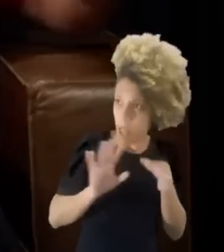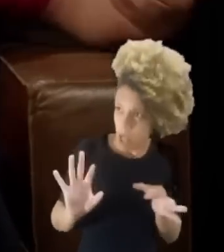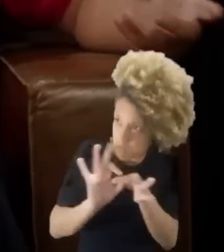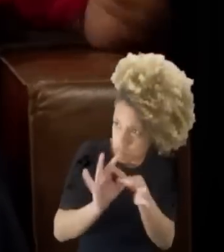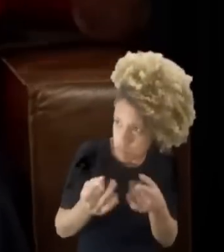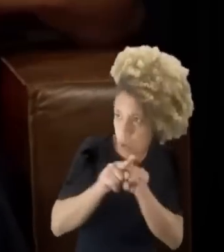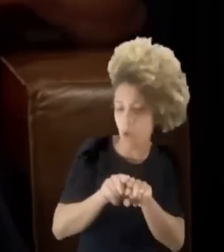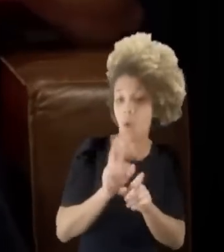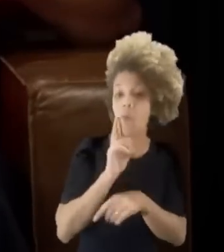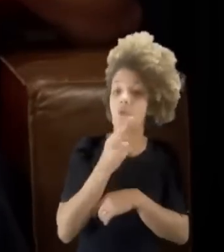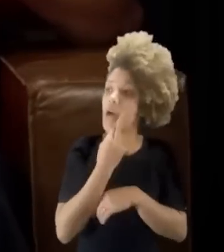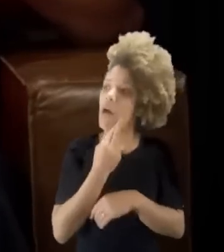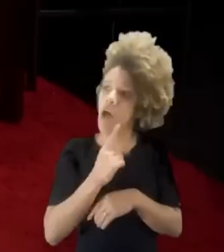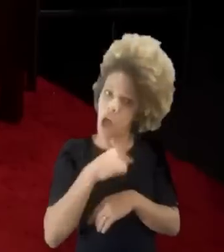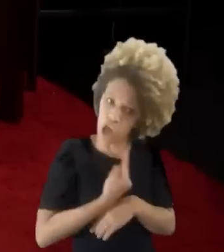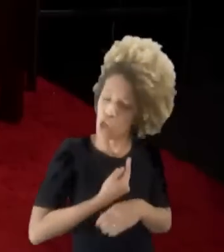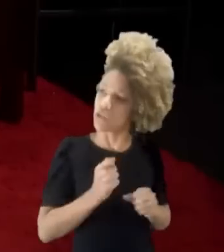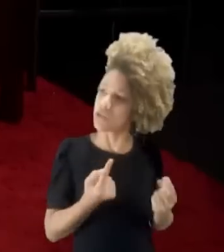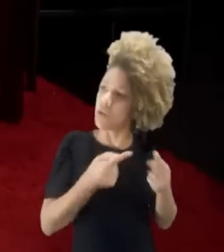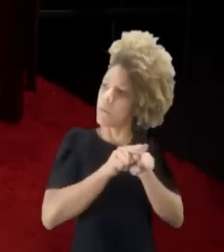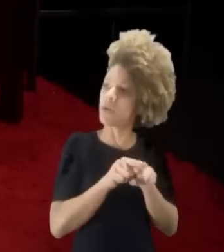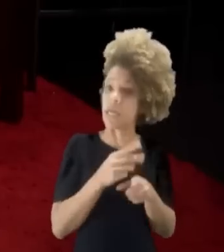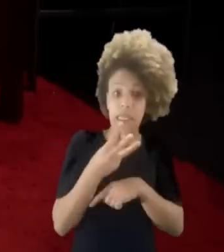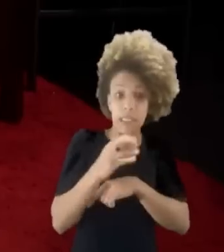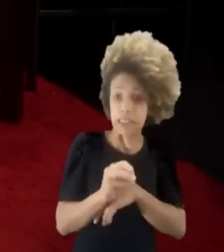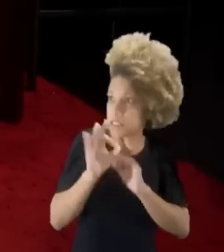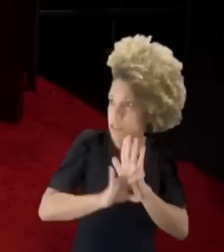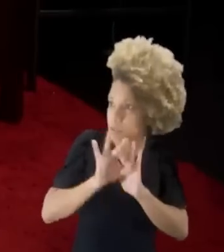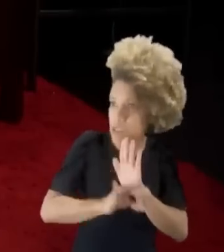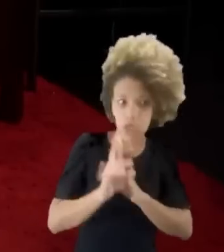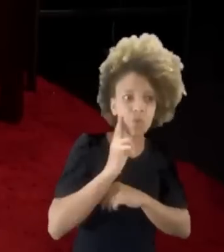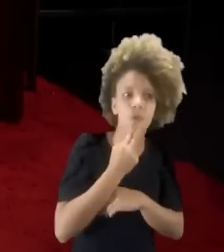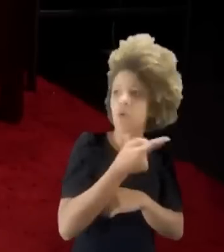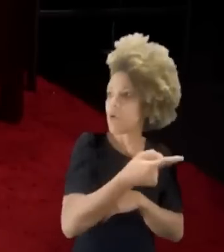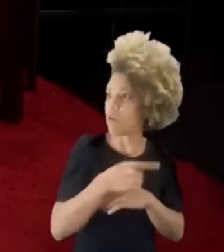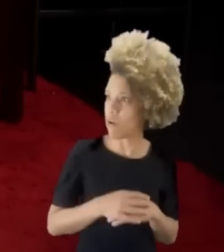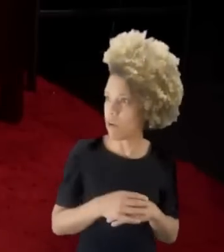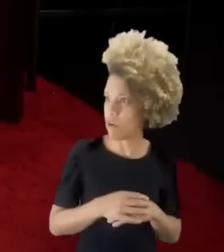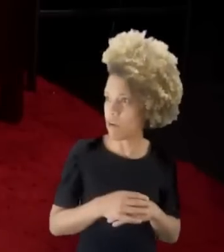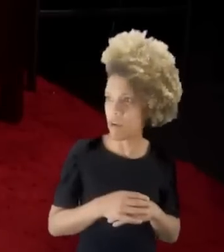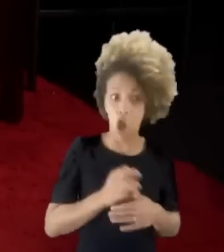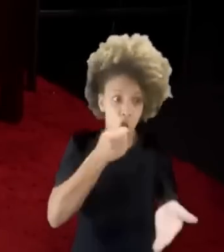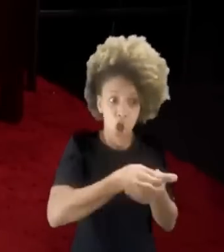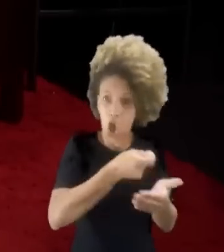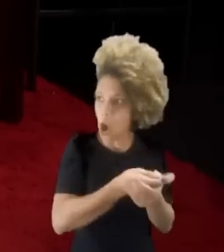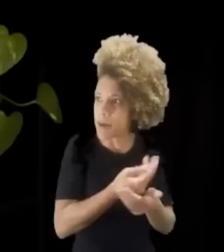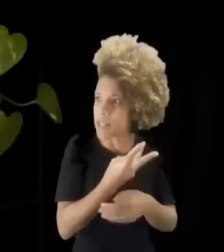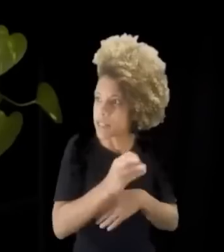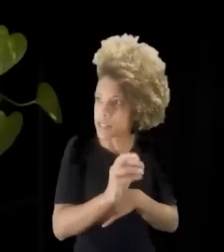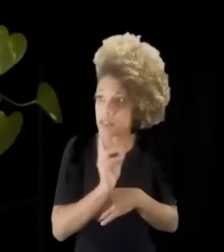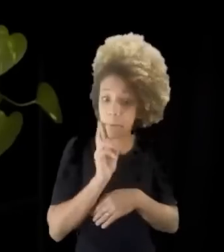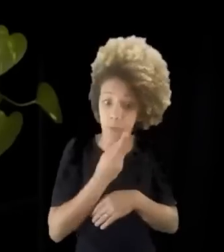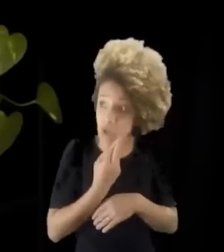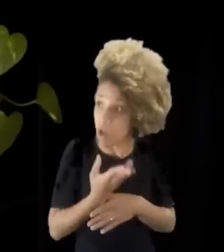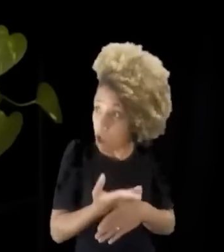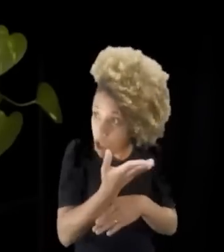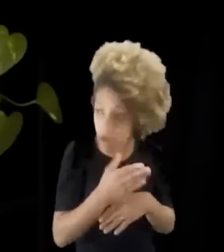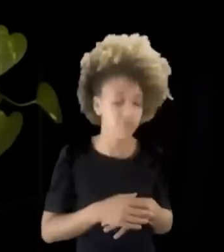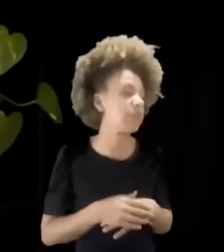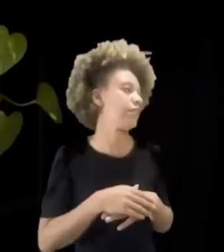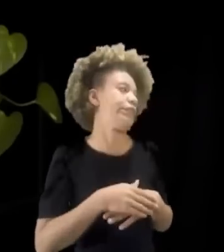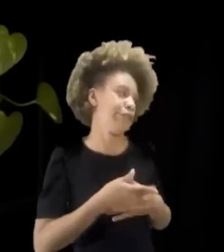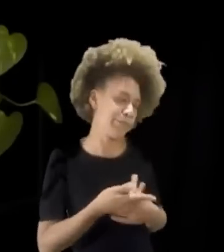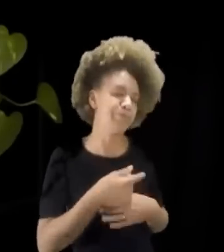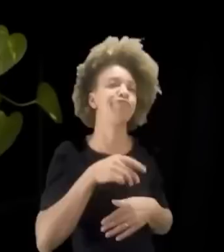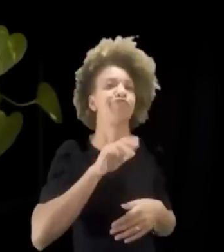o pequeno restaurante é a nossa aliado os cara arranca 30% dos pequenos restaurantes Maurício 30%. por isso que existe essa grande eu